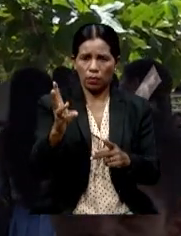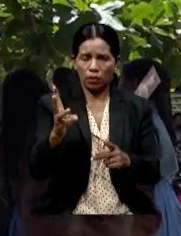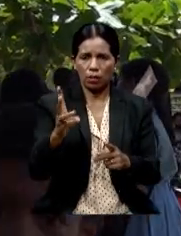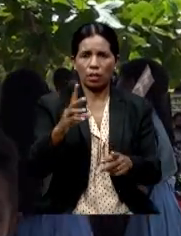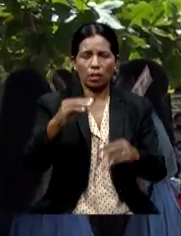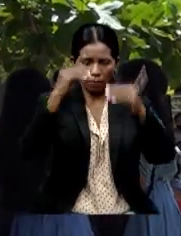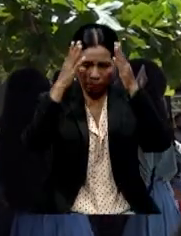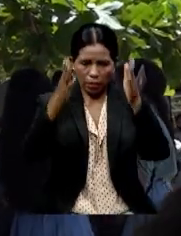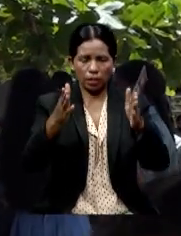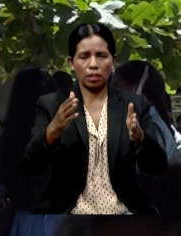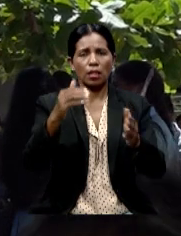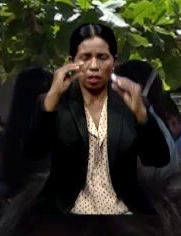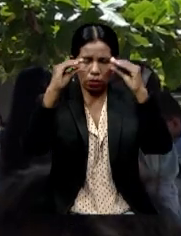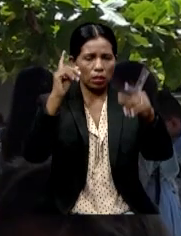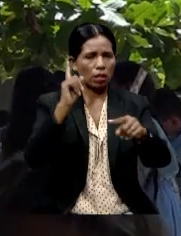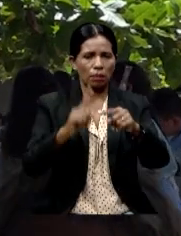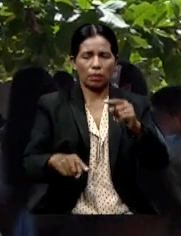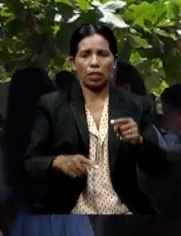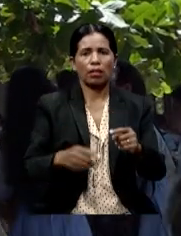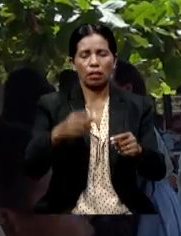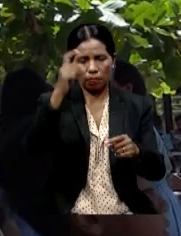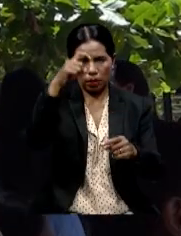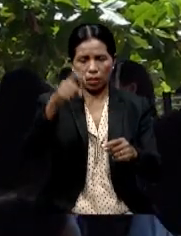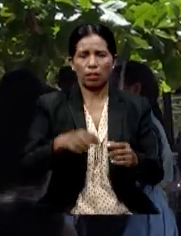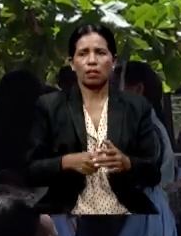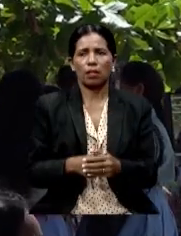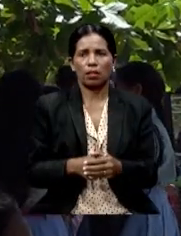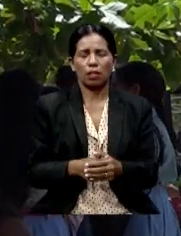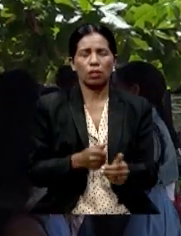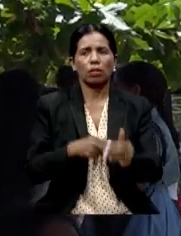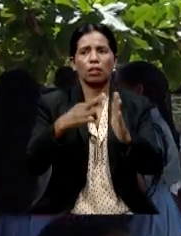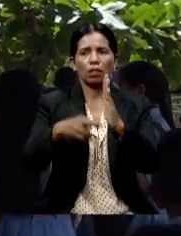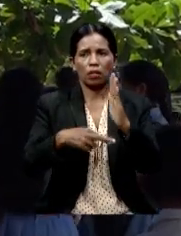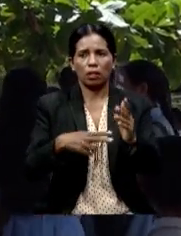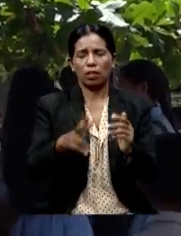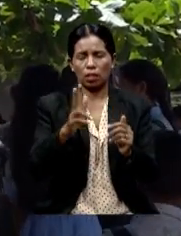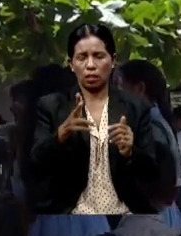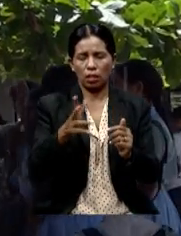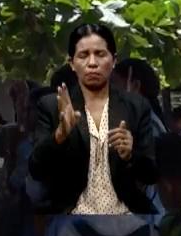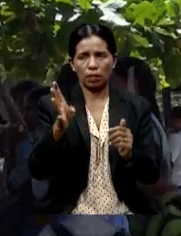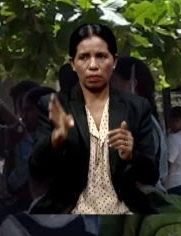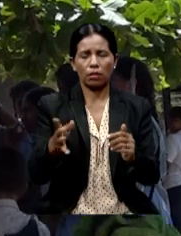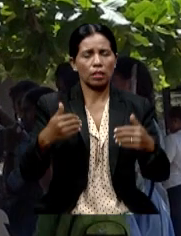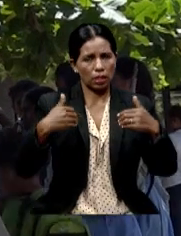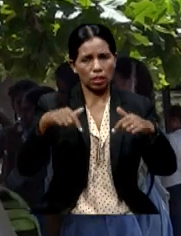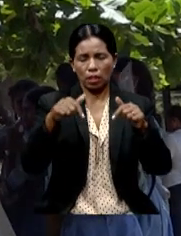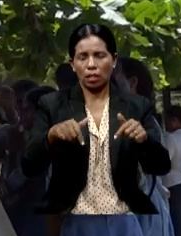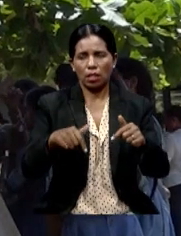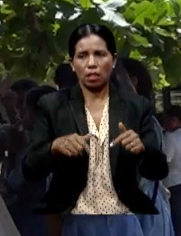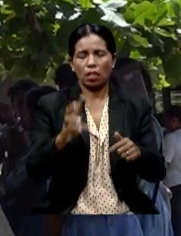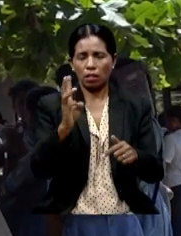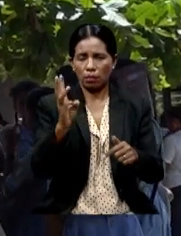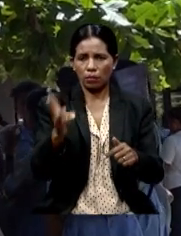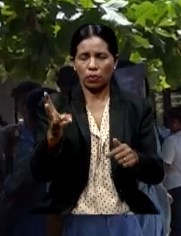Hanori na bela acumula. Badia barregra nebe iha kata 30 a 40, mas iha ne liu 60 e